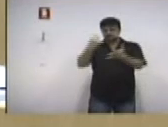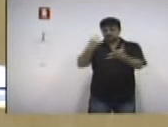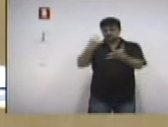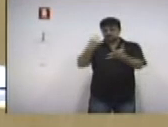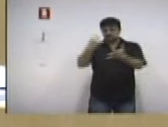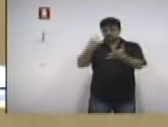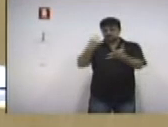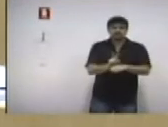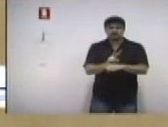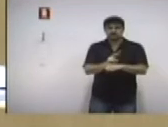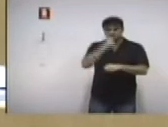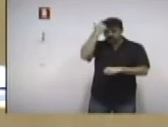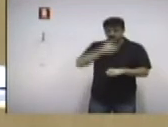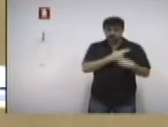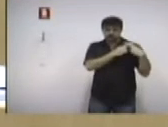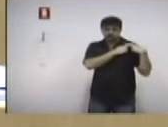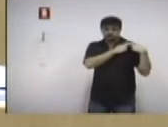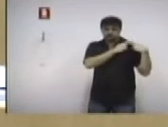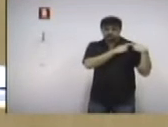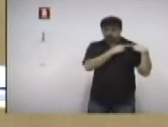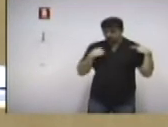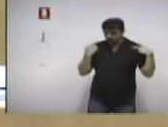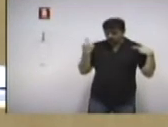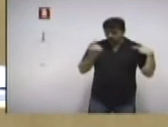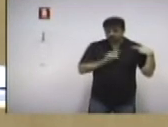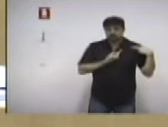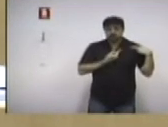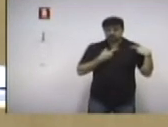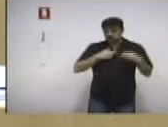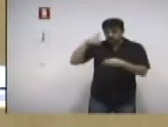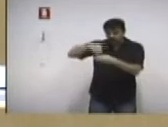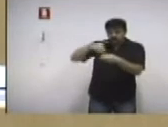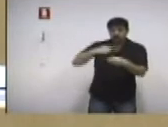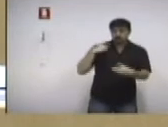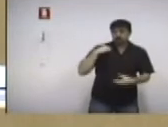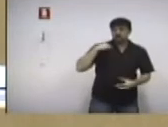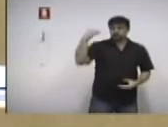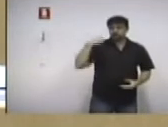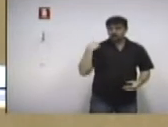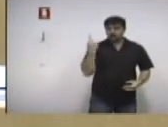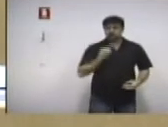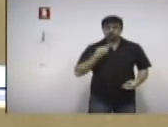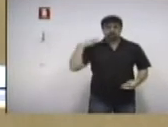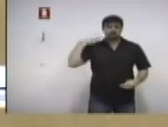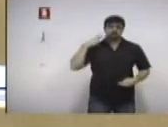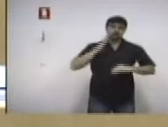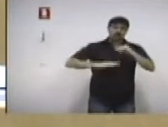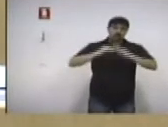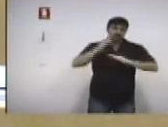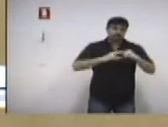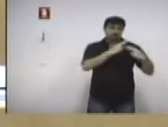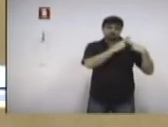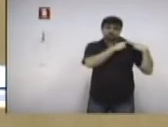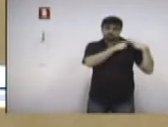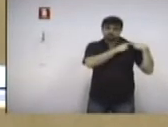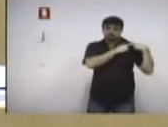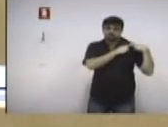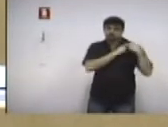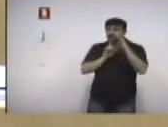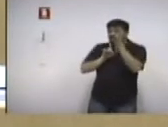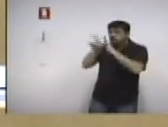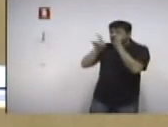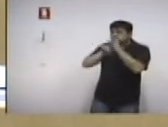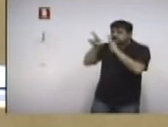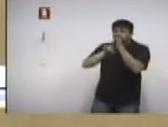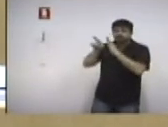fiscalizatório do qual nós somos legitimados pelo voto A tá fazendo não vieram as